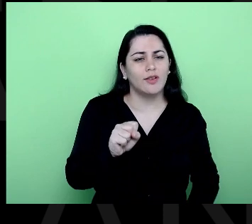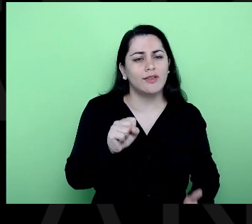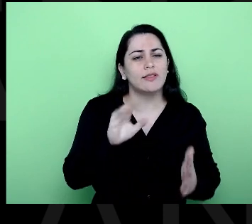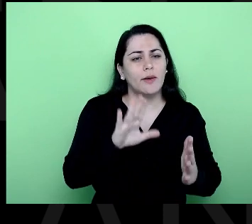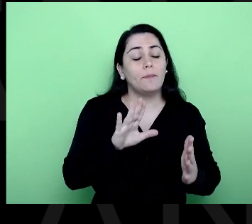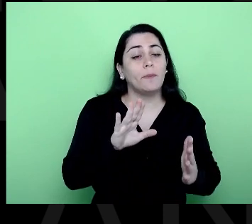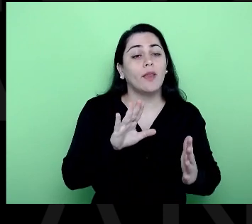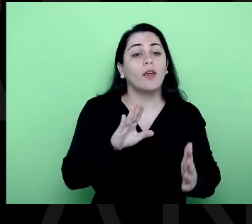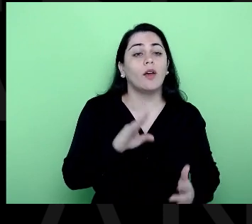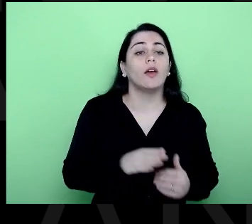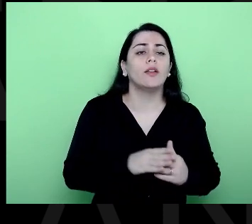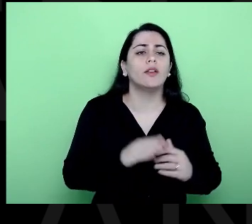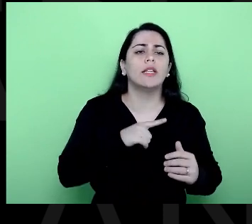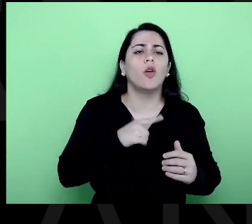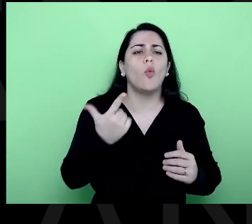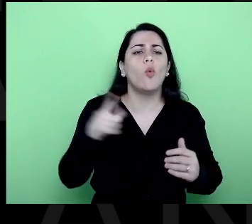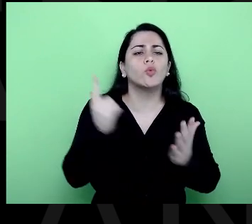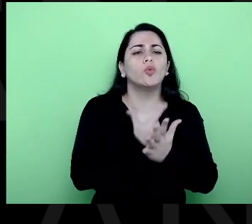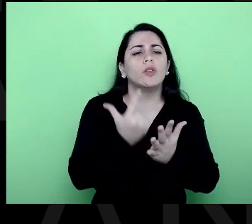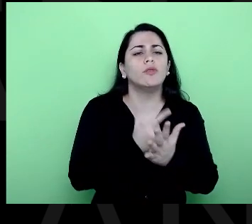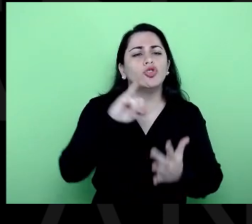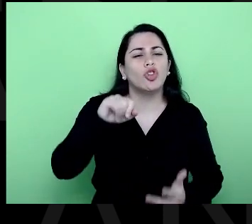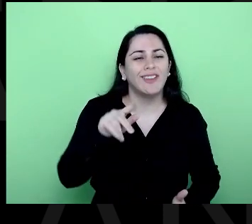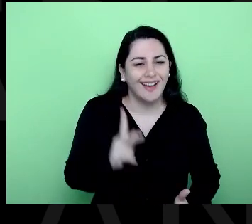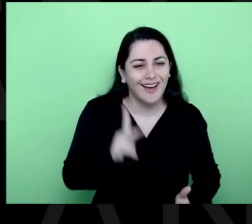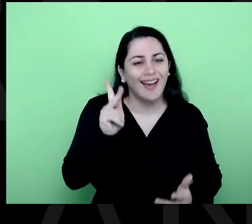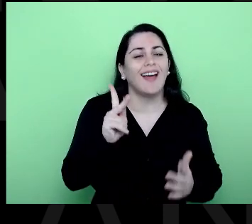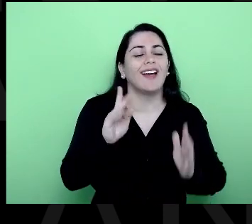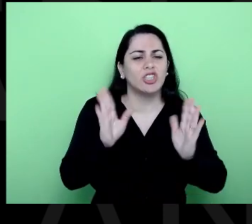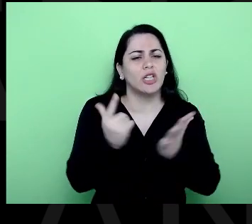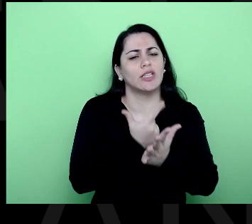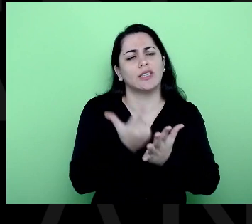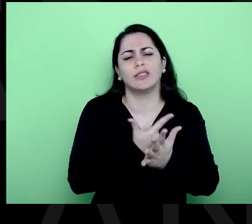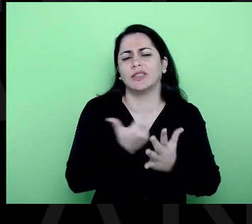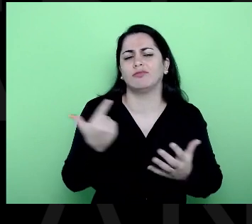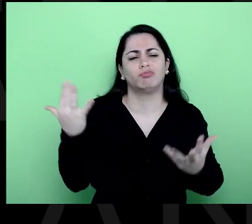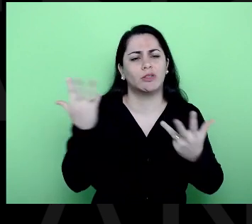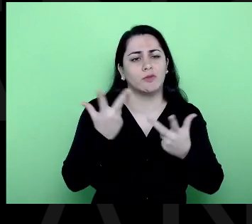a biografia, O Artista do Impossível, do JK, um